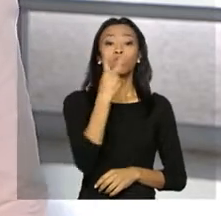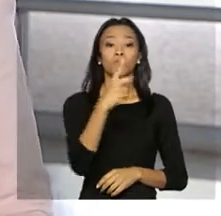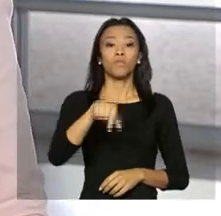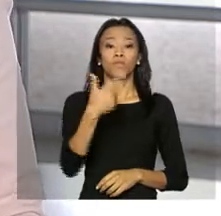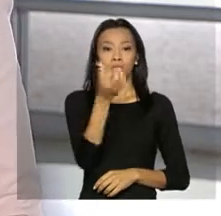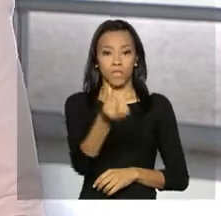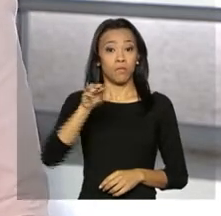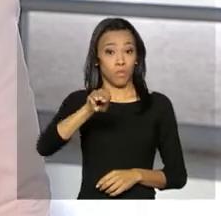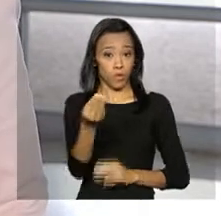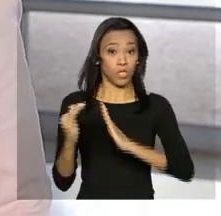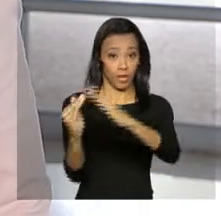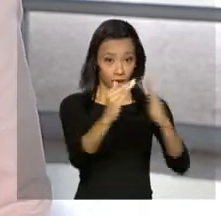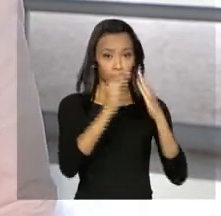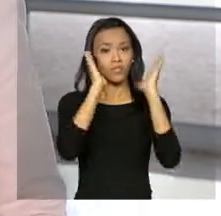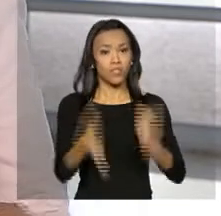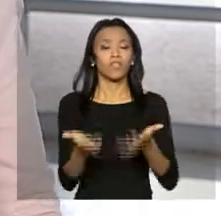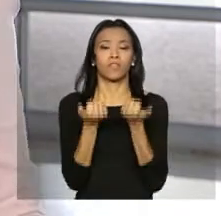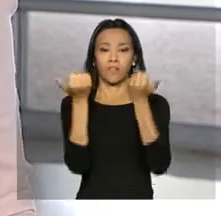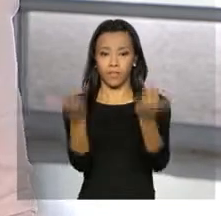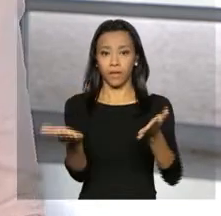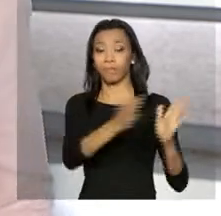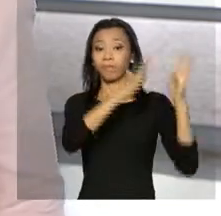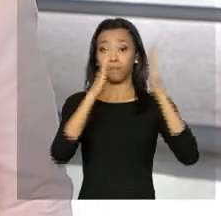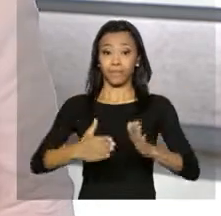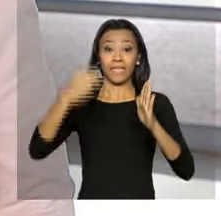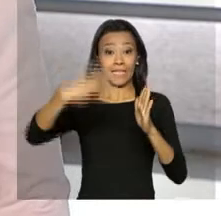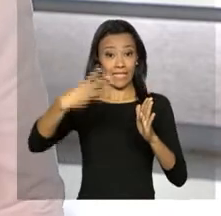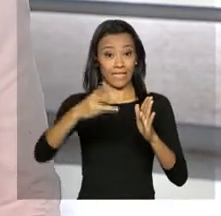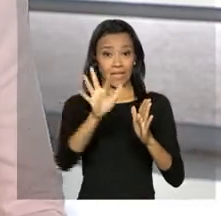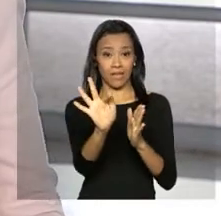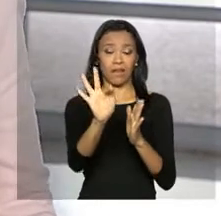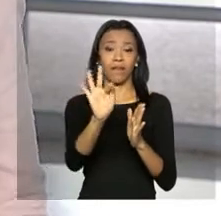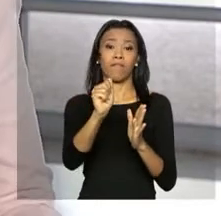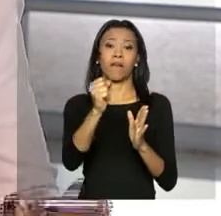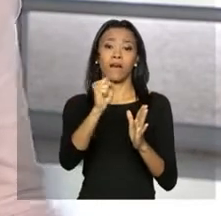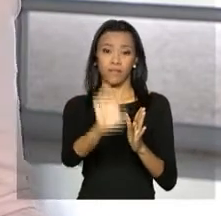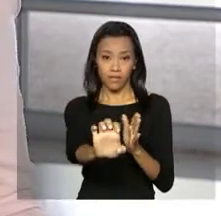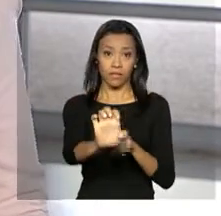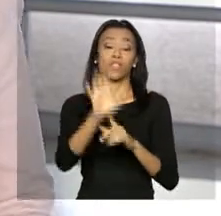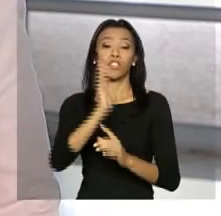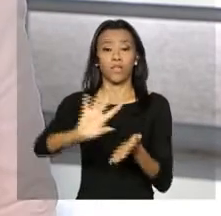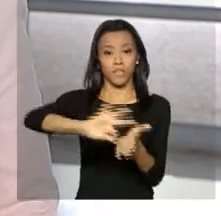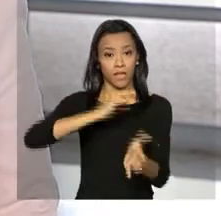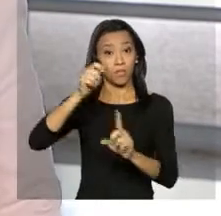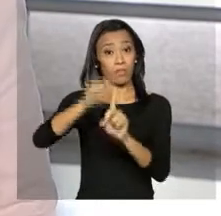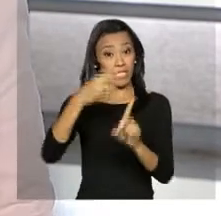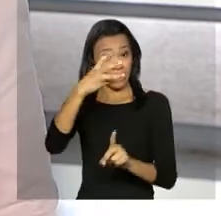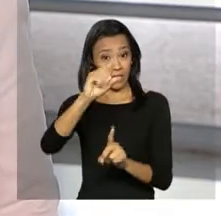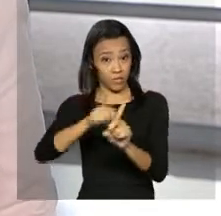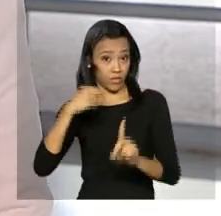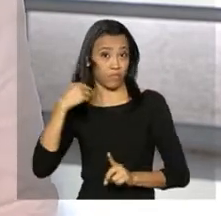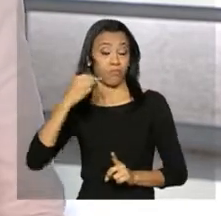milhões de moradias foram entregues. A terceira fase do Minha Casa Minha Vida, que foi assinada em 30 de março deste ano, prevê